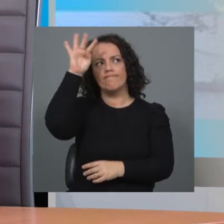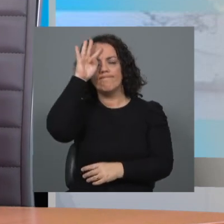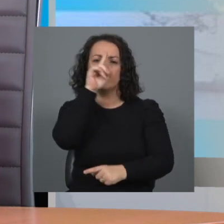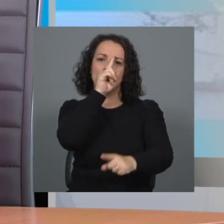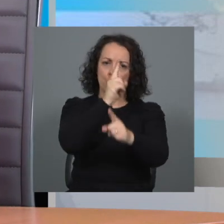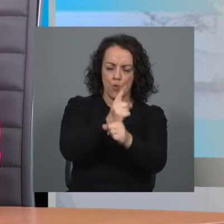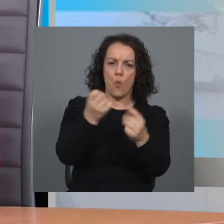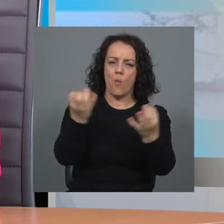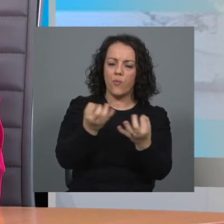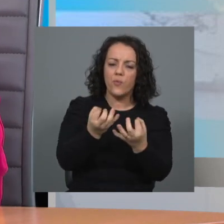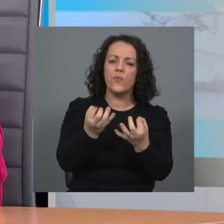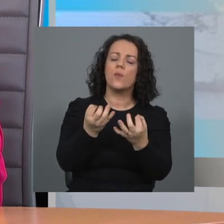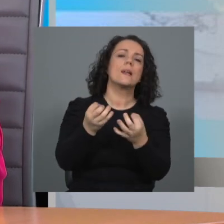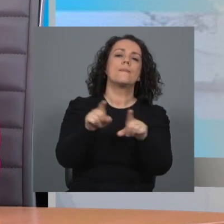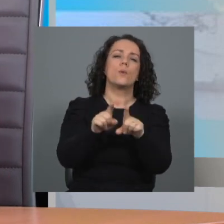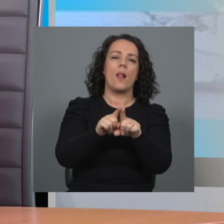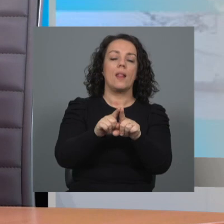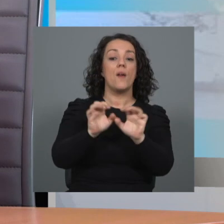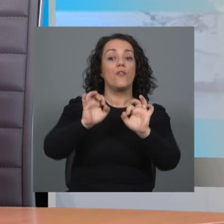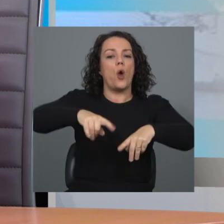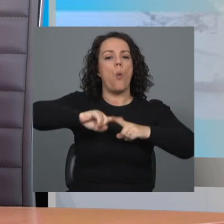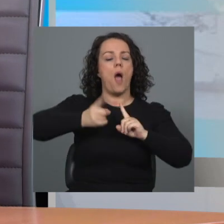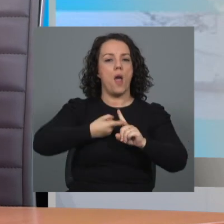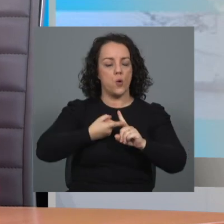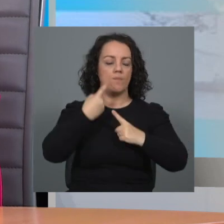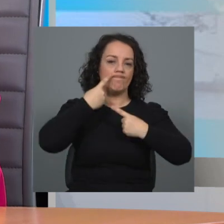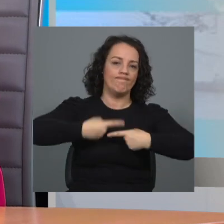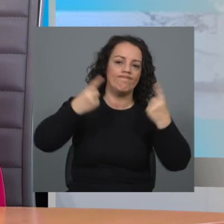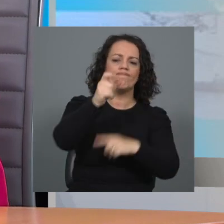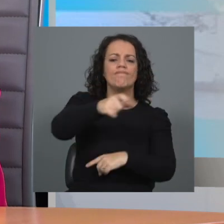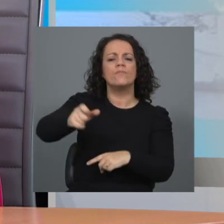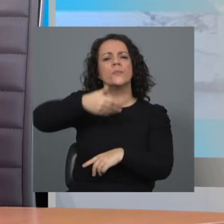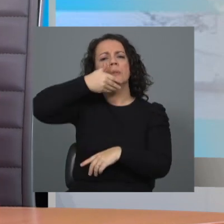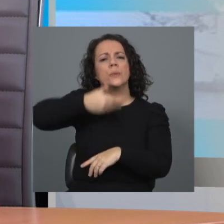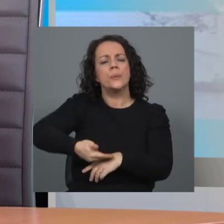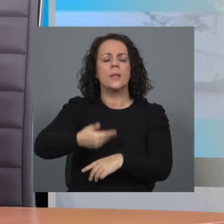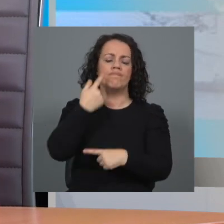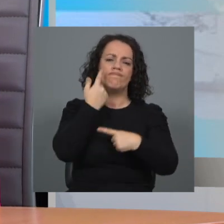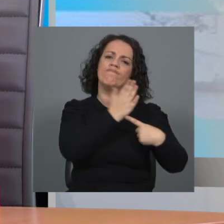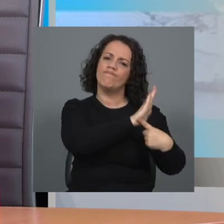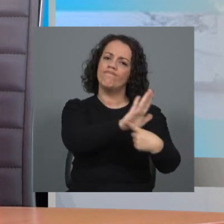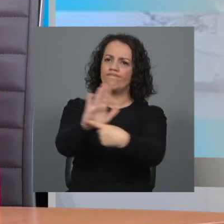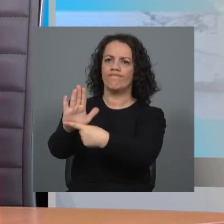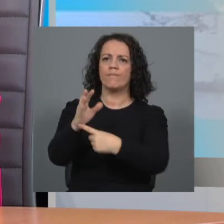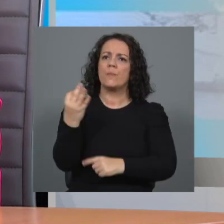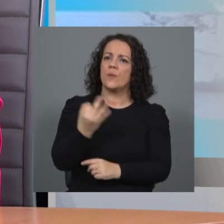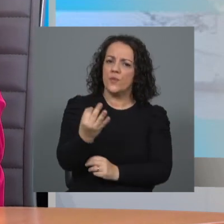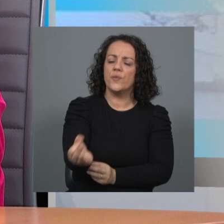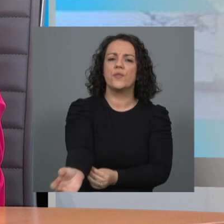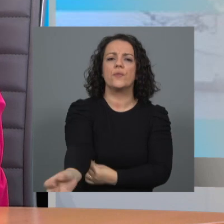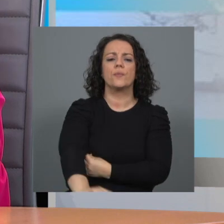forma um bocadinho mais clara e científica pelos especialistas. Estão em sintonia no facto de